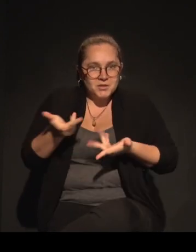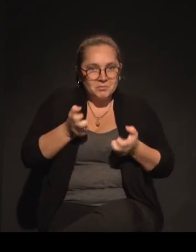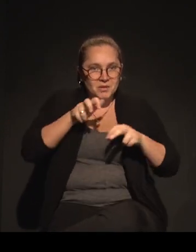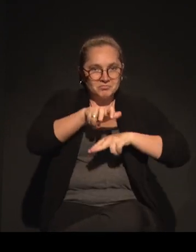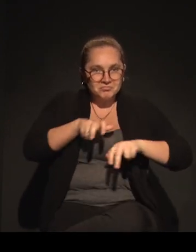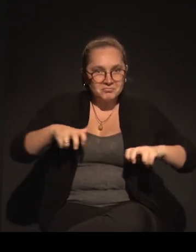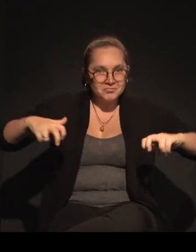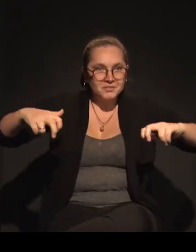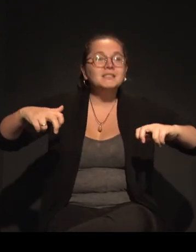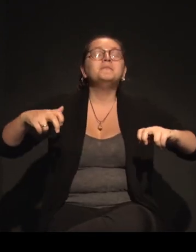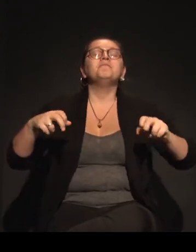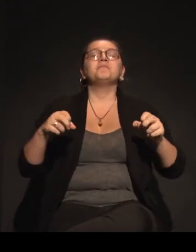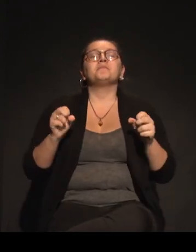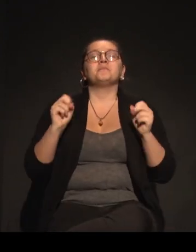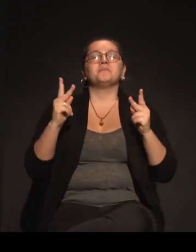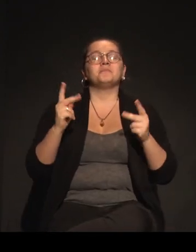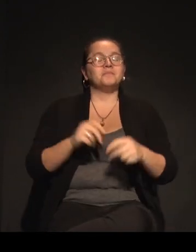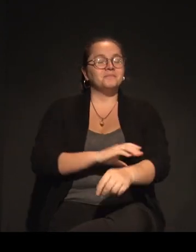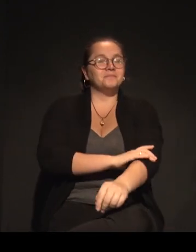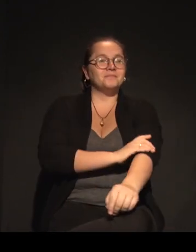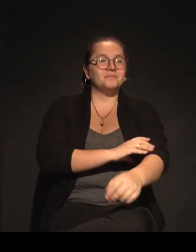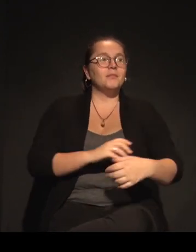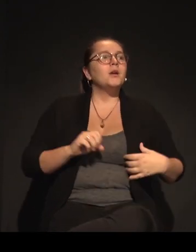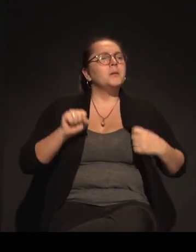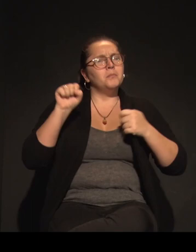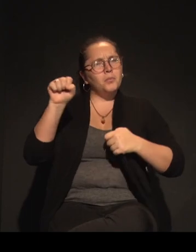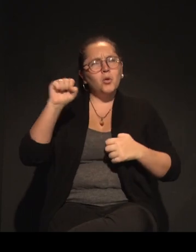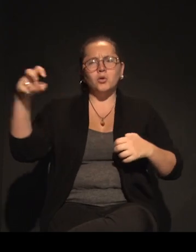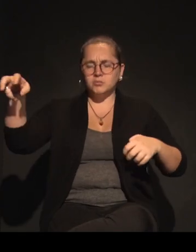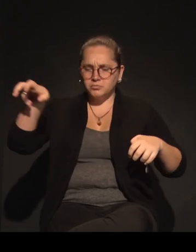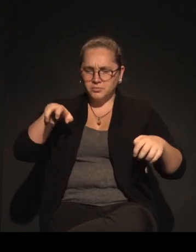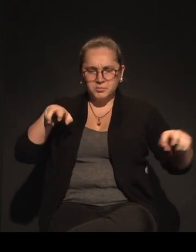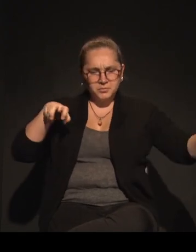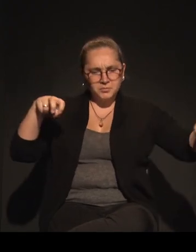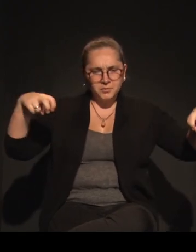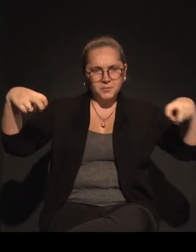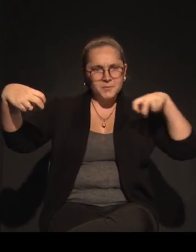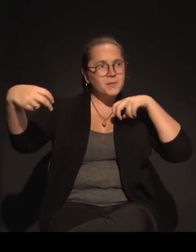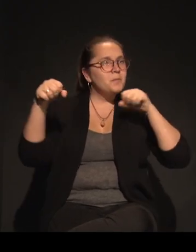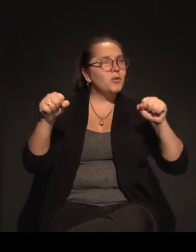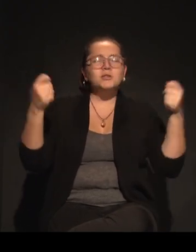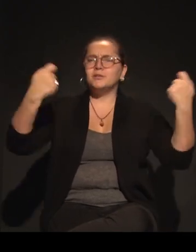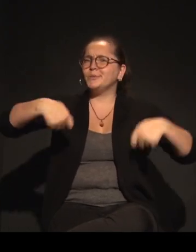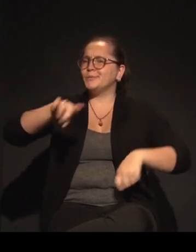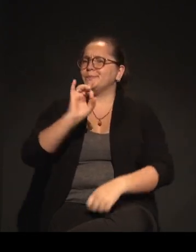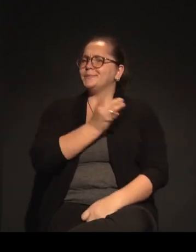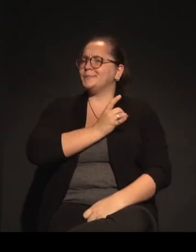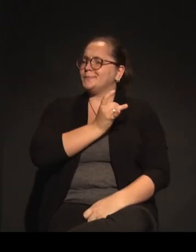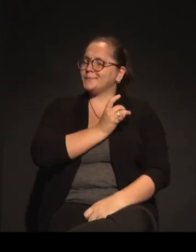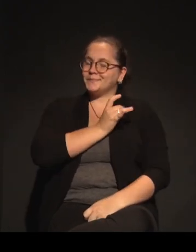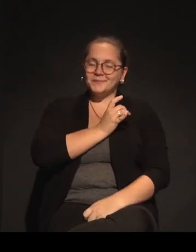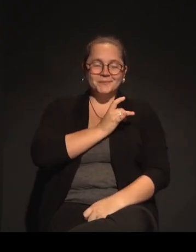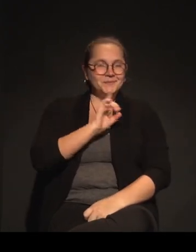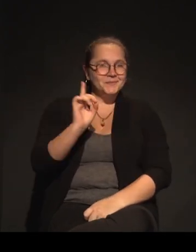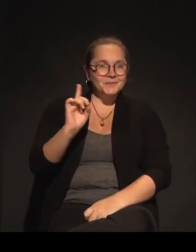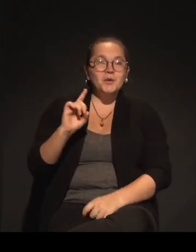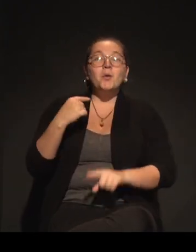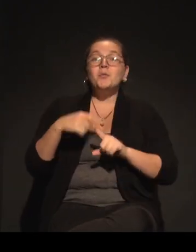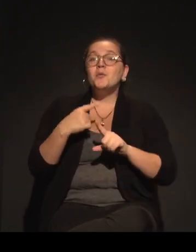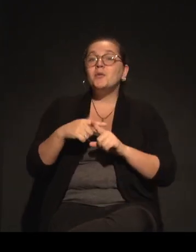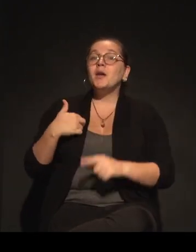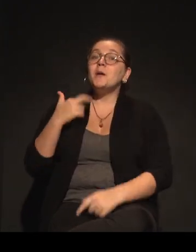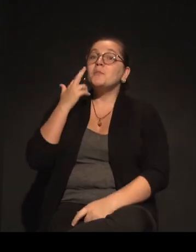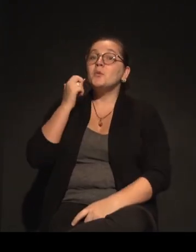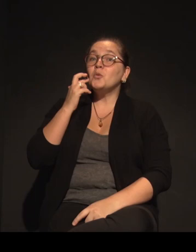isso pode chegando pode chegando têm medo não que mandou corta a cabeça